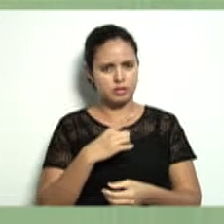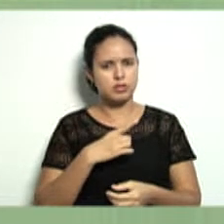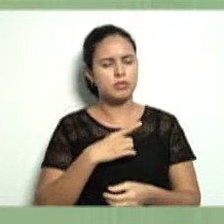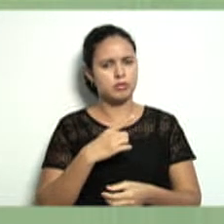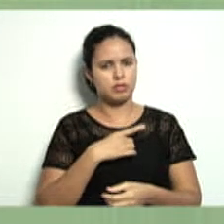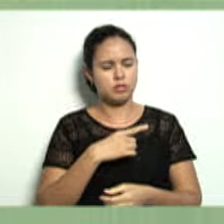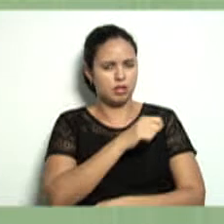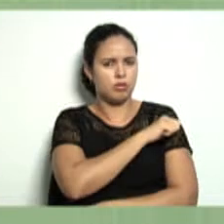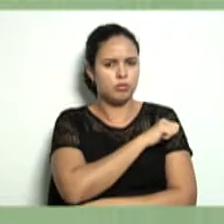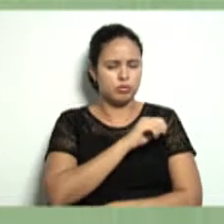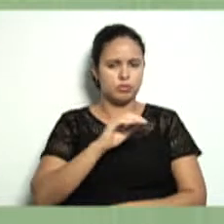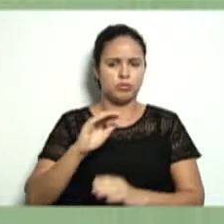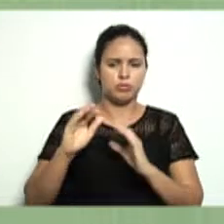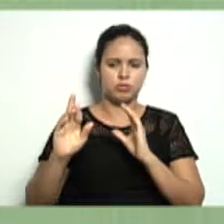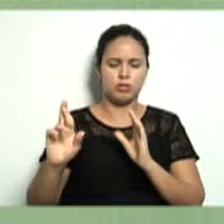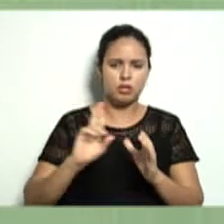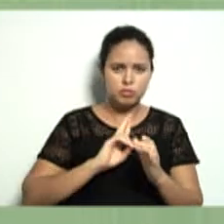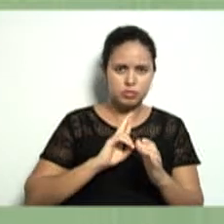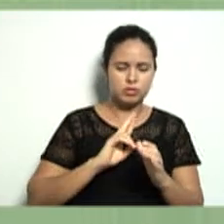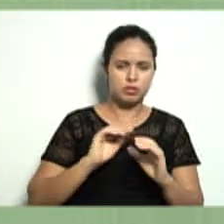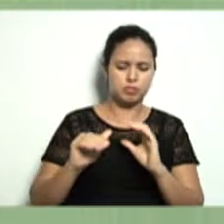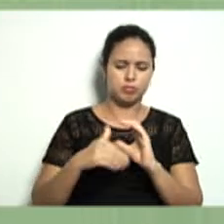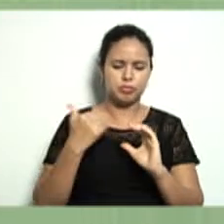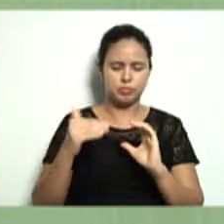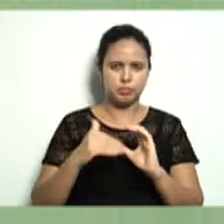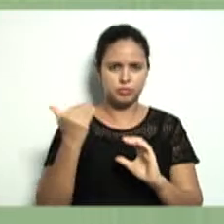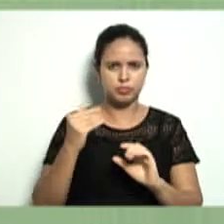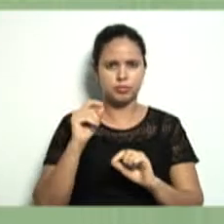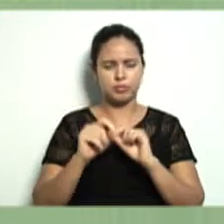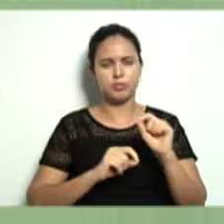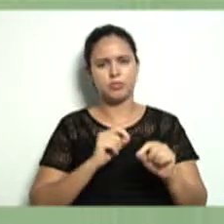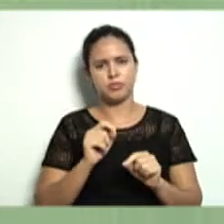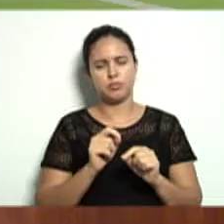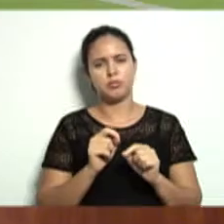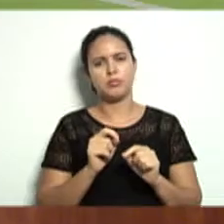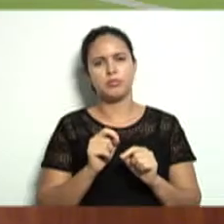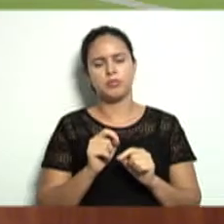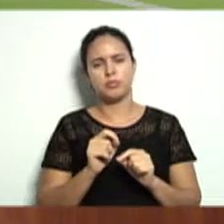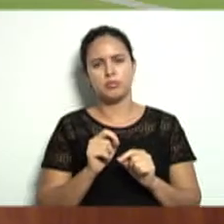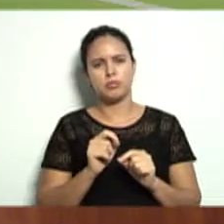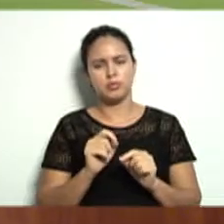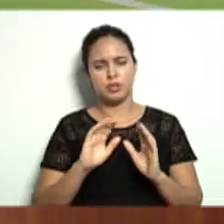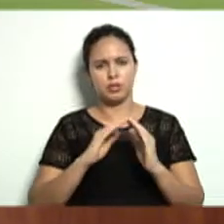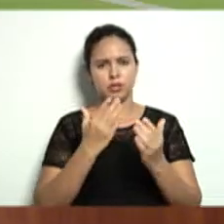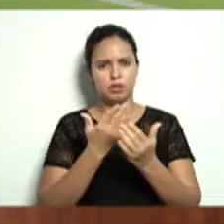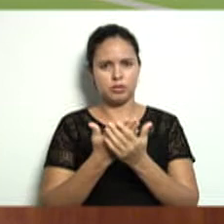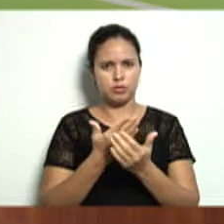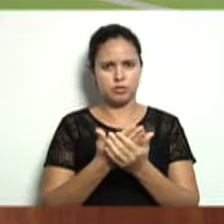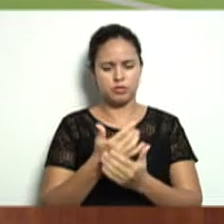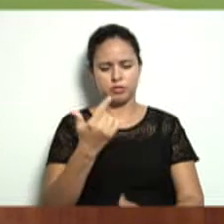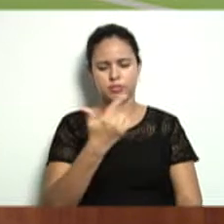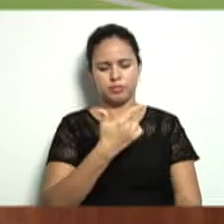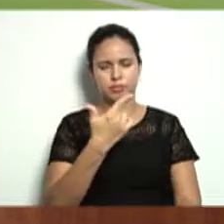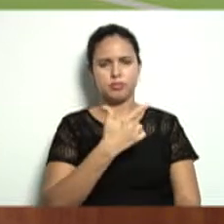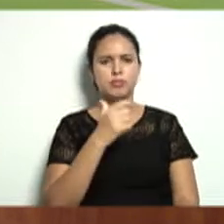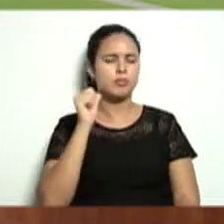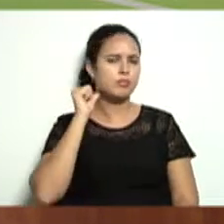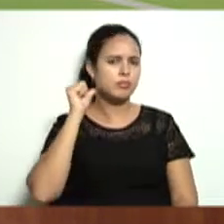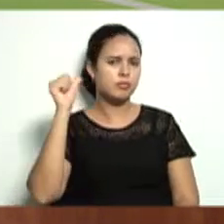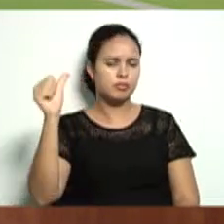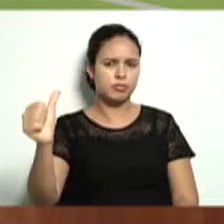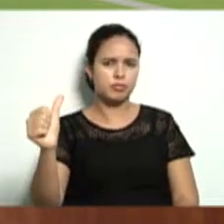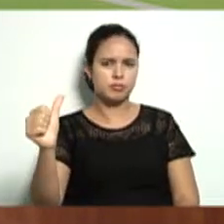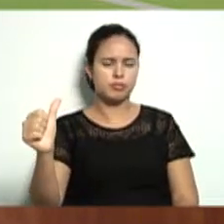participações, Olha professor. que coisa boa. Temos participações. Eu registro aqui a participação da Escola 22 de Abril, lá da